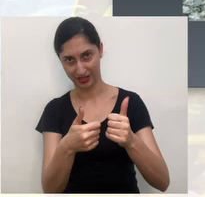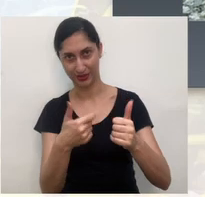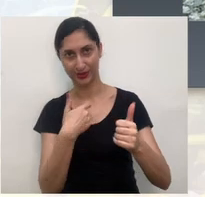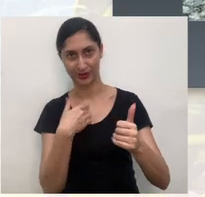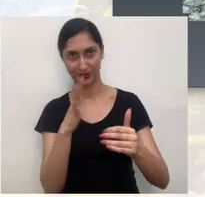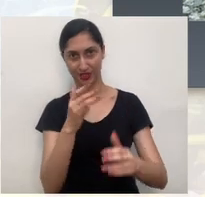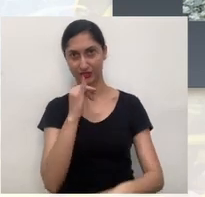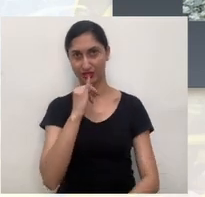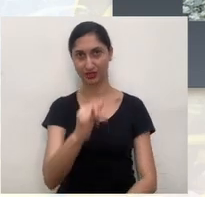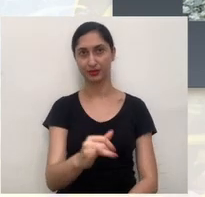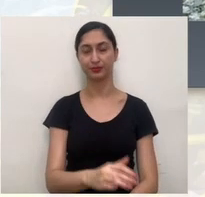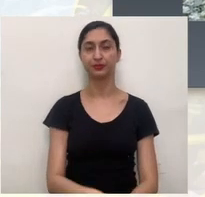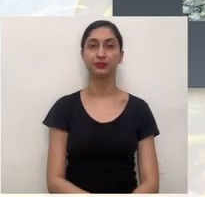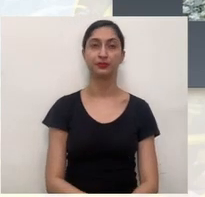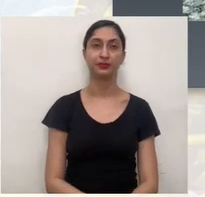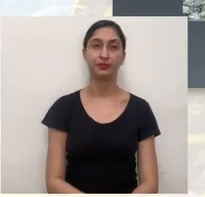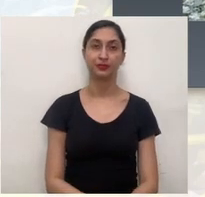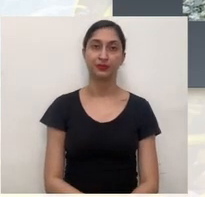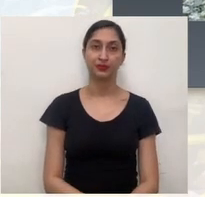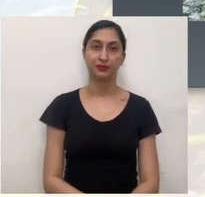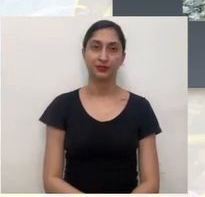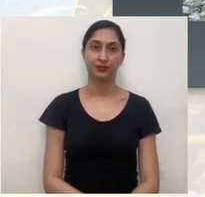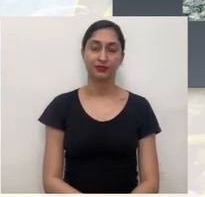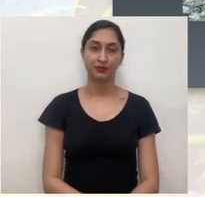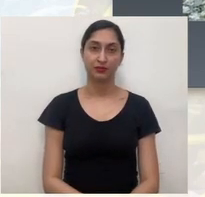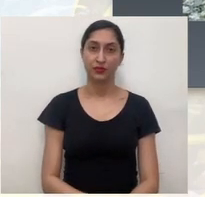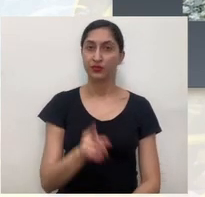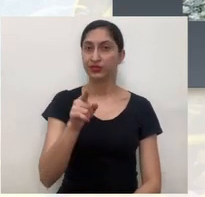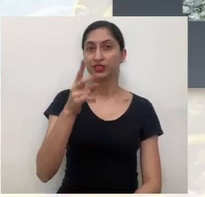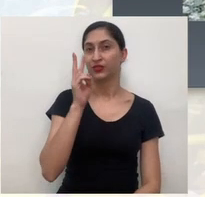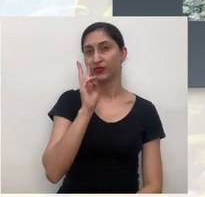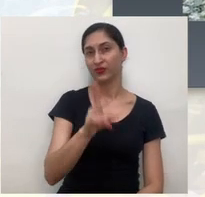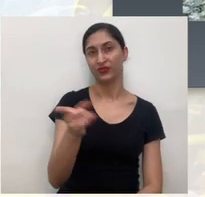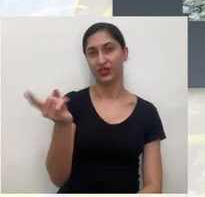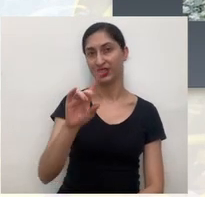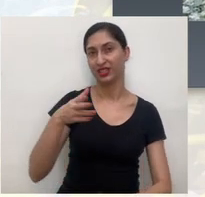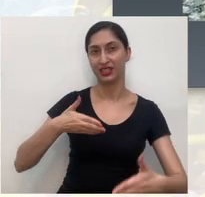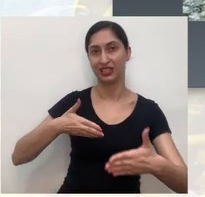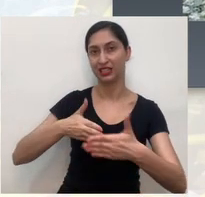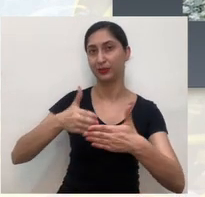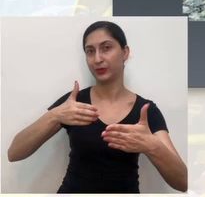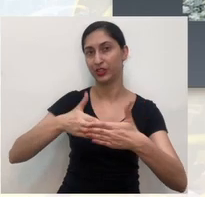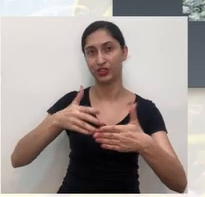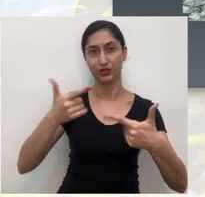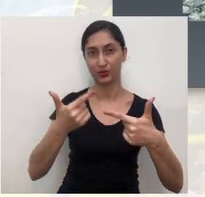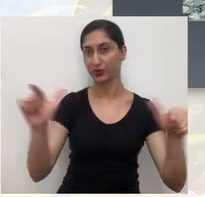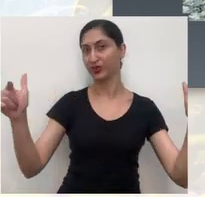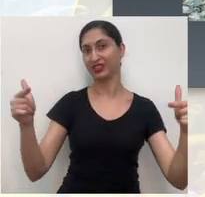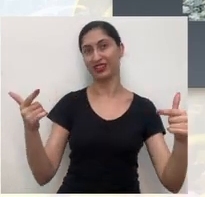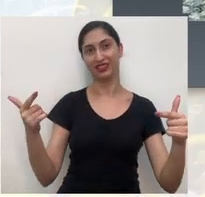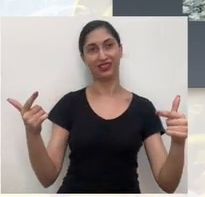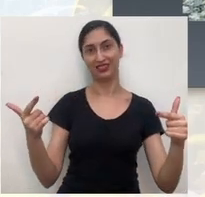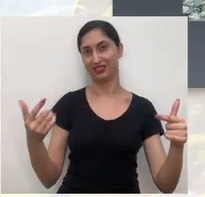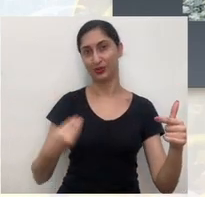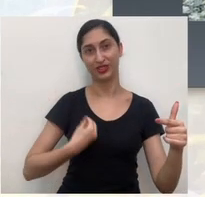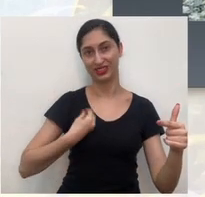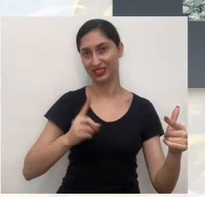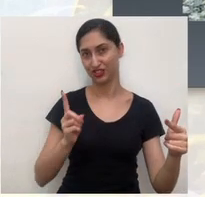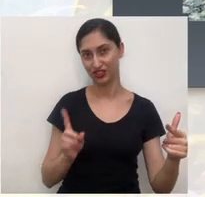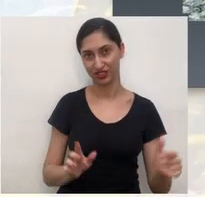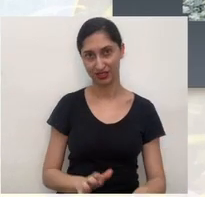falei. Então, ela está sempre... Você não vê um limite nesse jardim, não existe limite, embora esse terreno